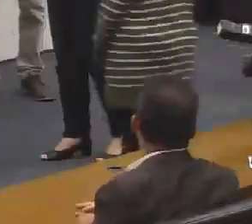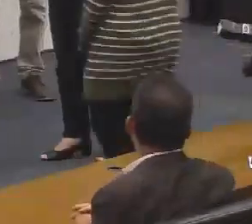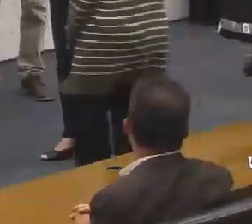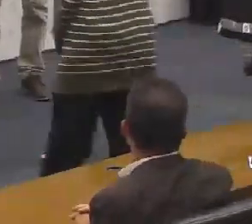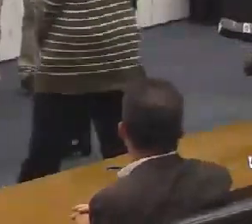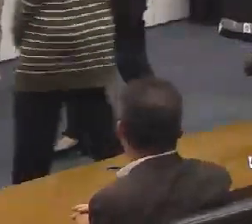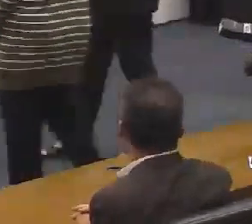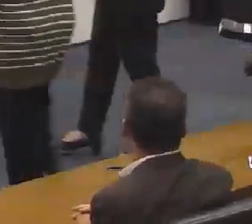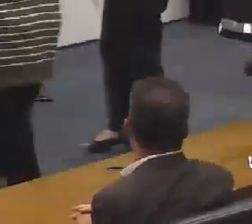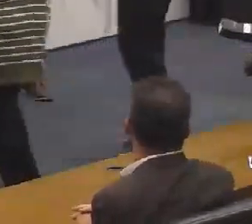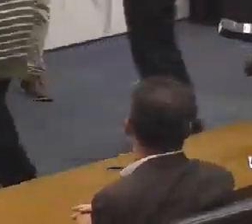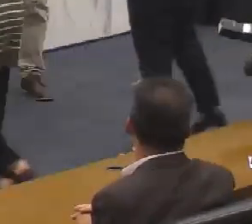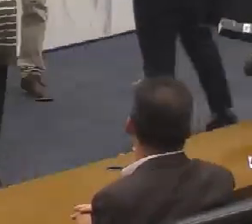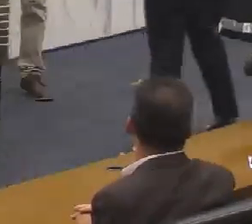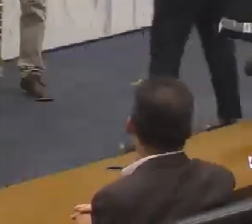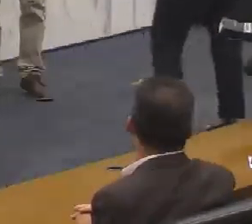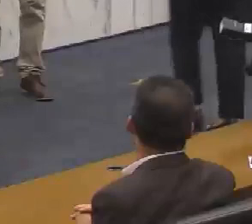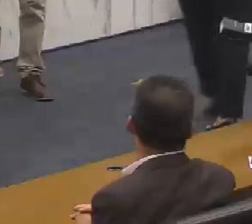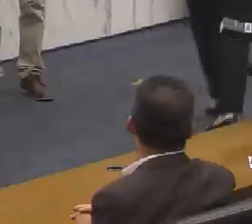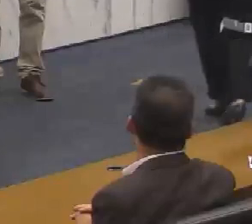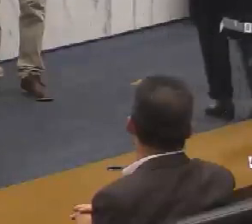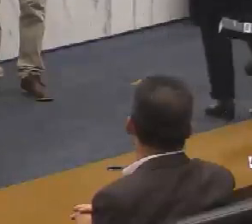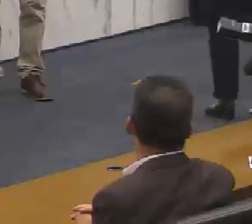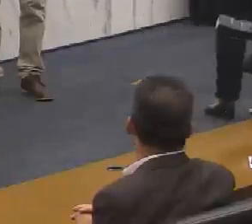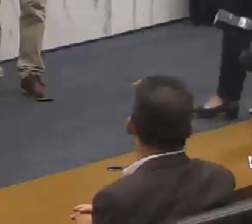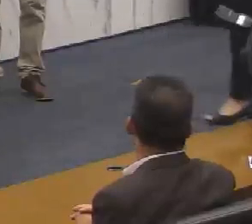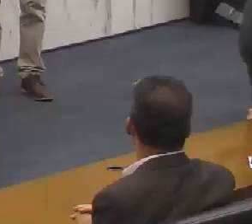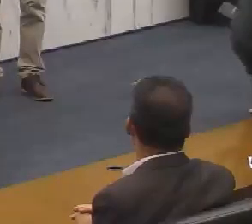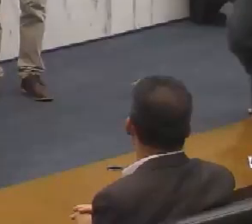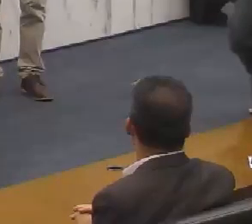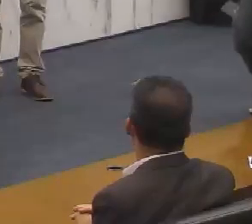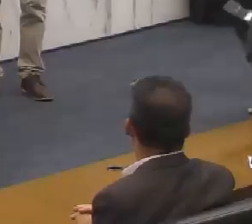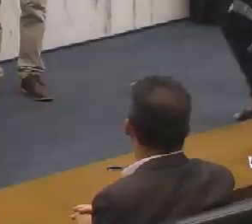qual seria a graça do mundo se fosse assim?